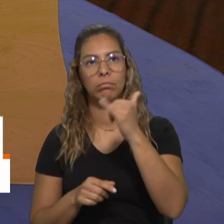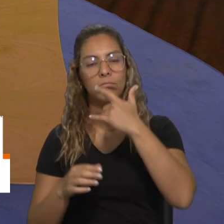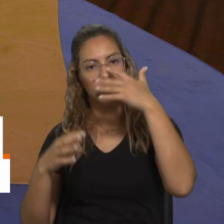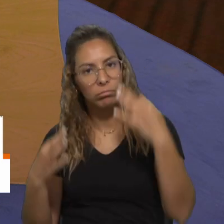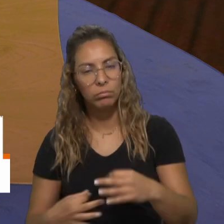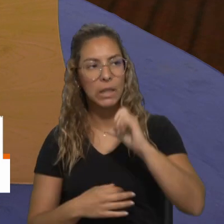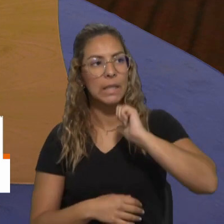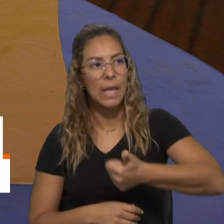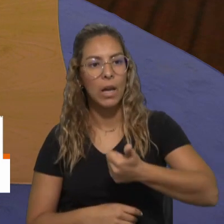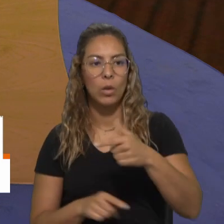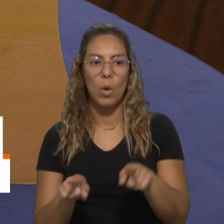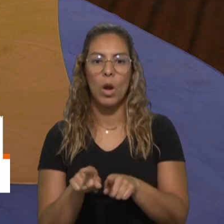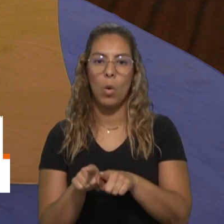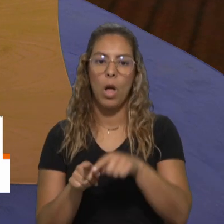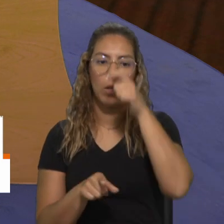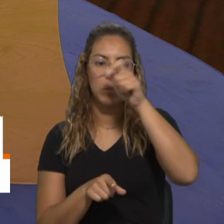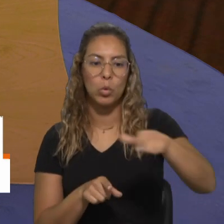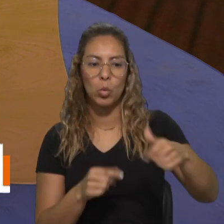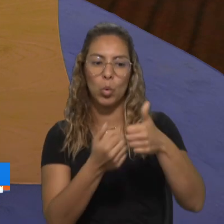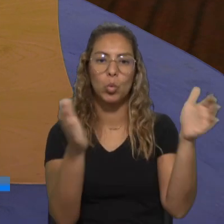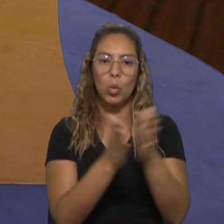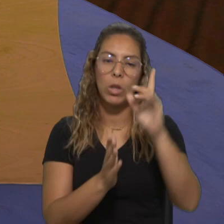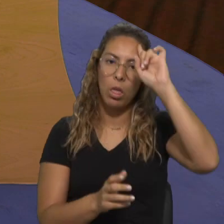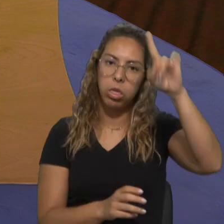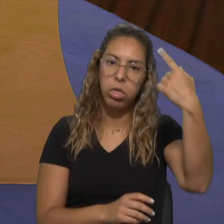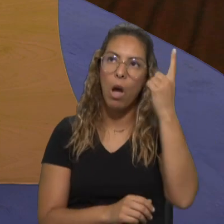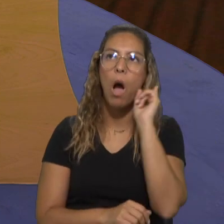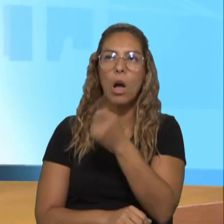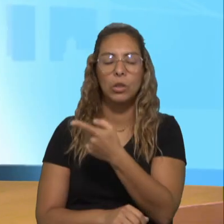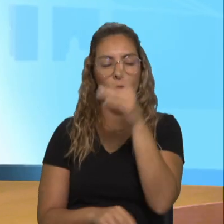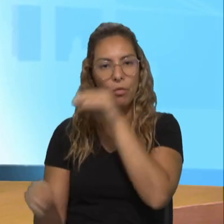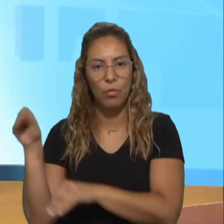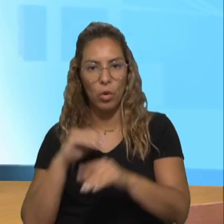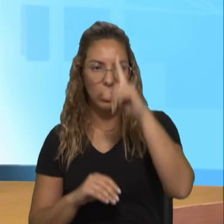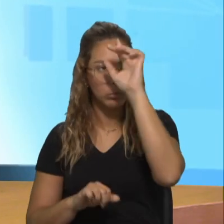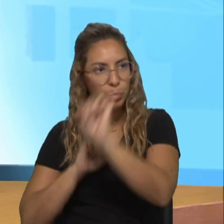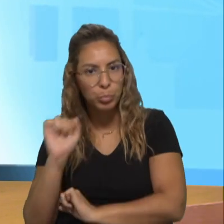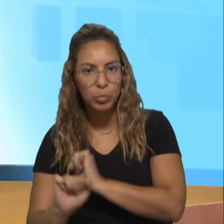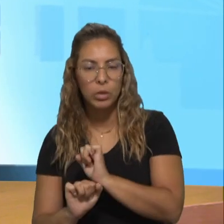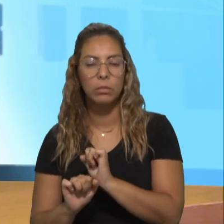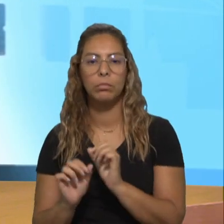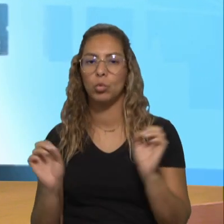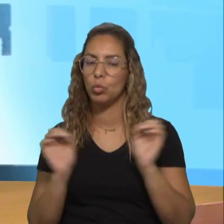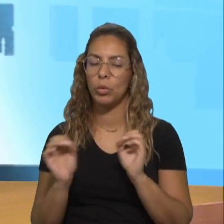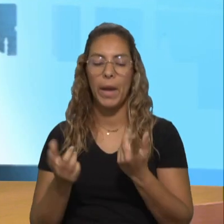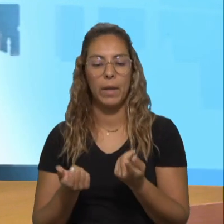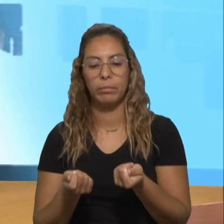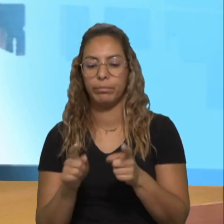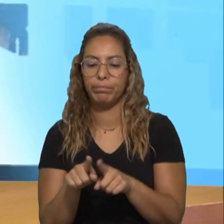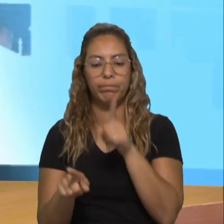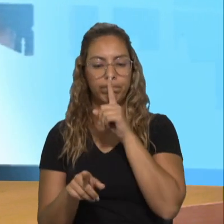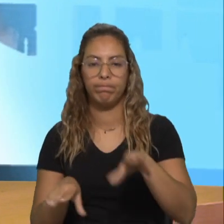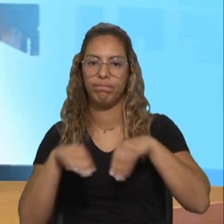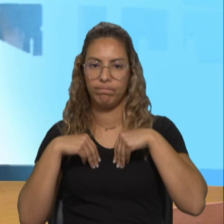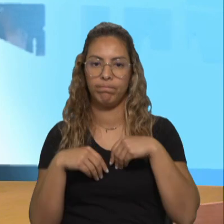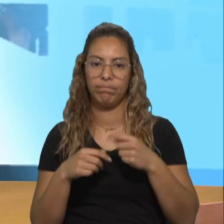dizendo assim de uma forma mais leve. Acho que há pessoas que de facto assumem isso como uma responsabilidade, mas também sinto